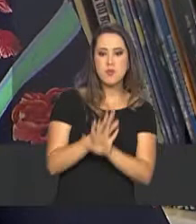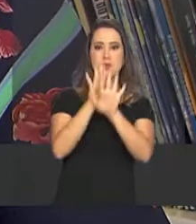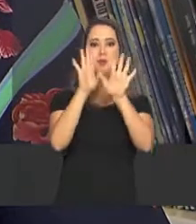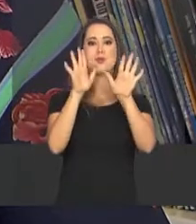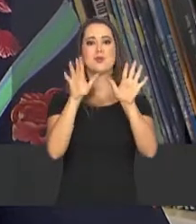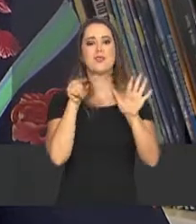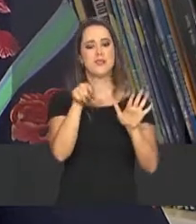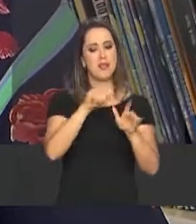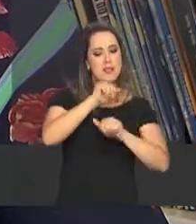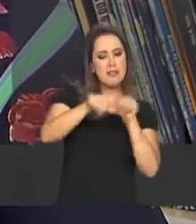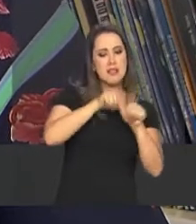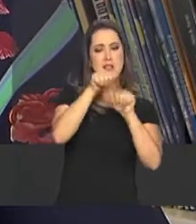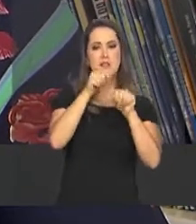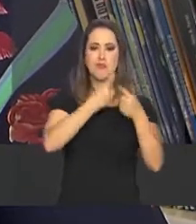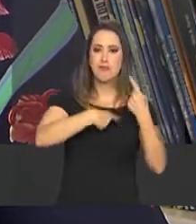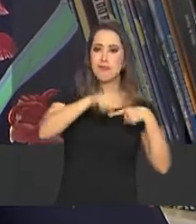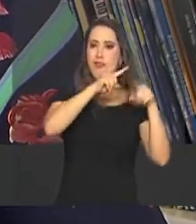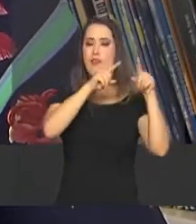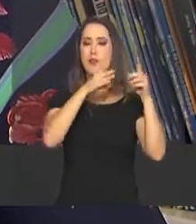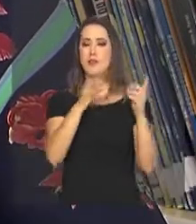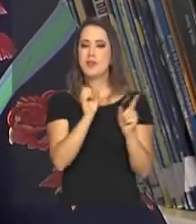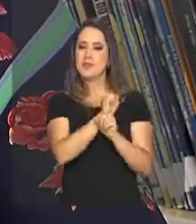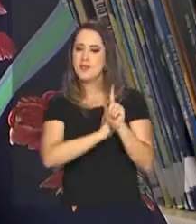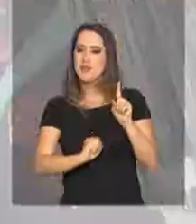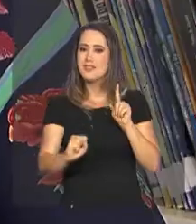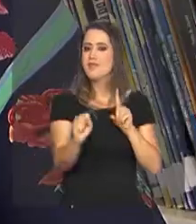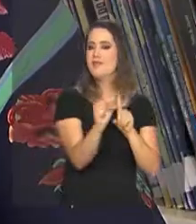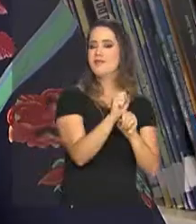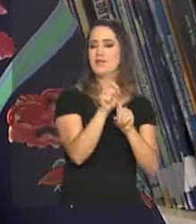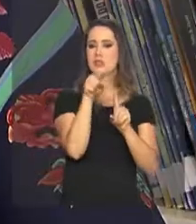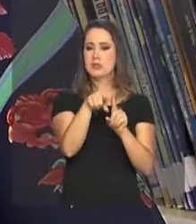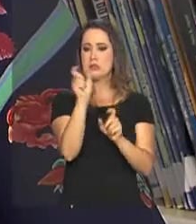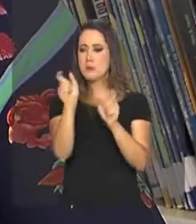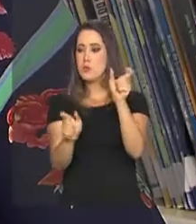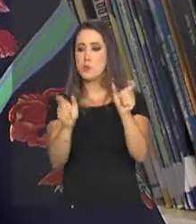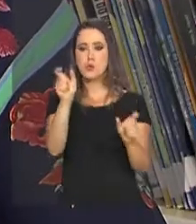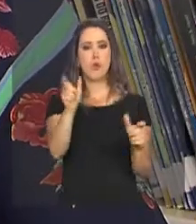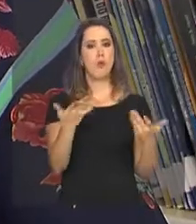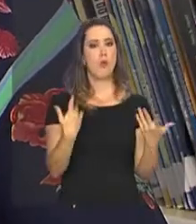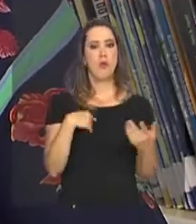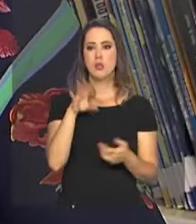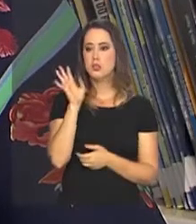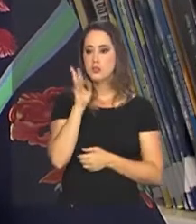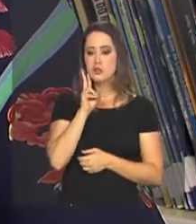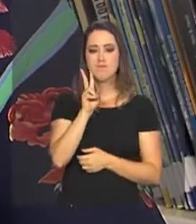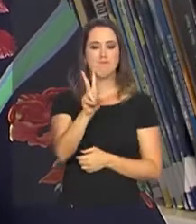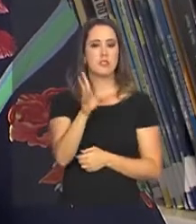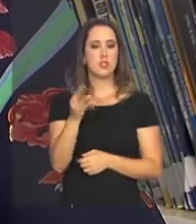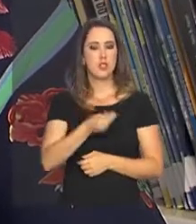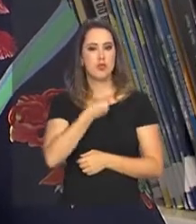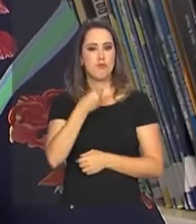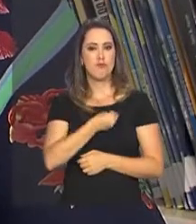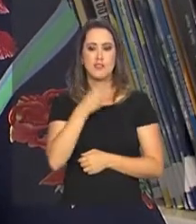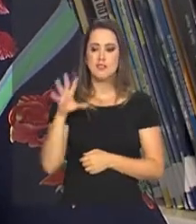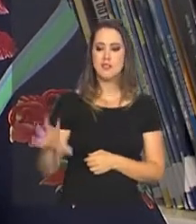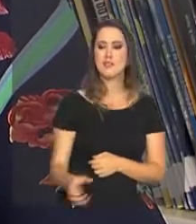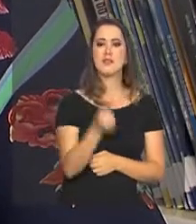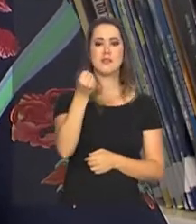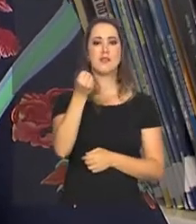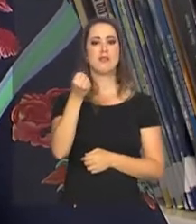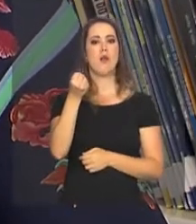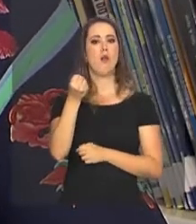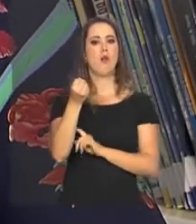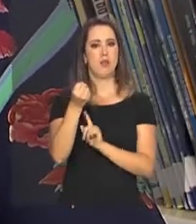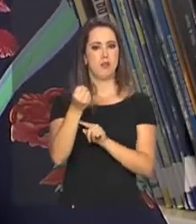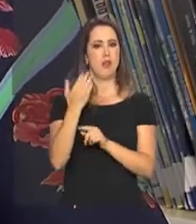verdadeira transformação social que acontece um caso assim devidas resgatados de vidas